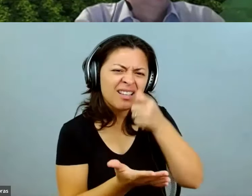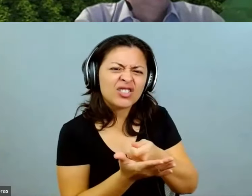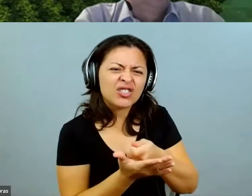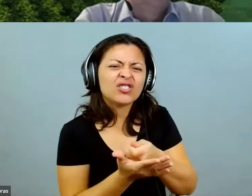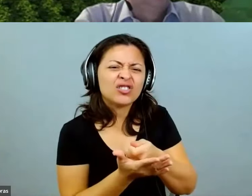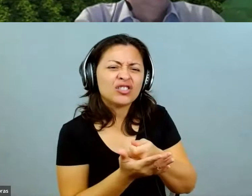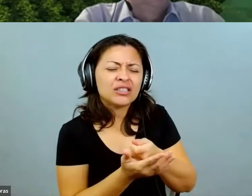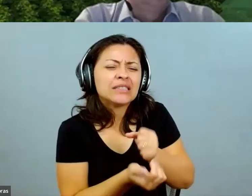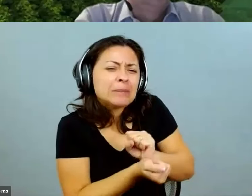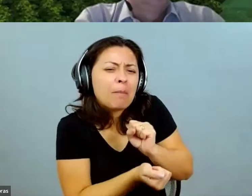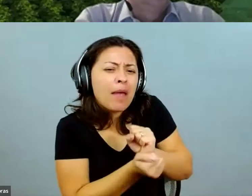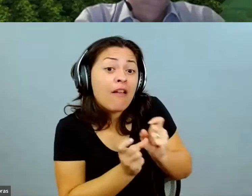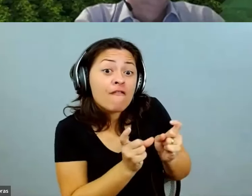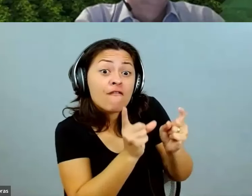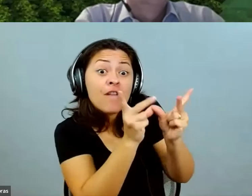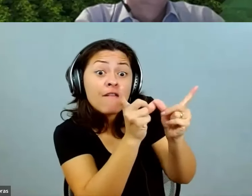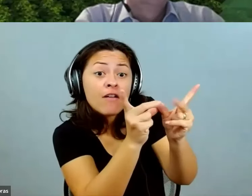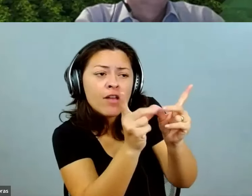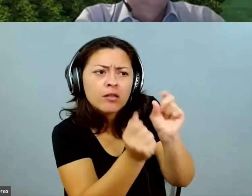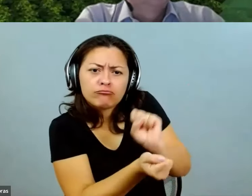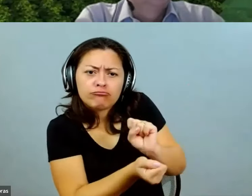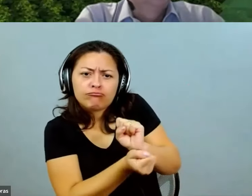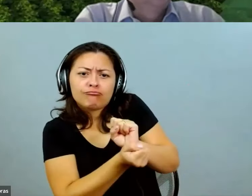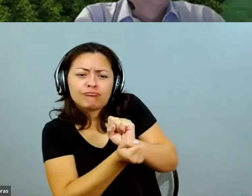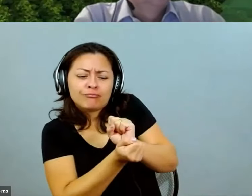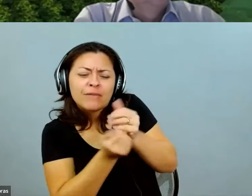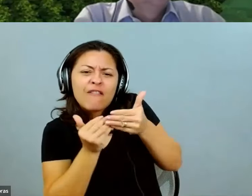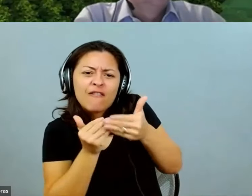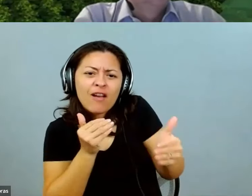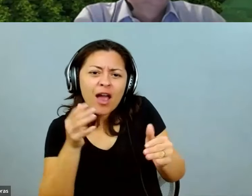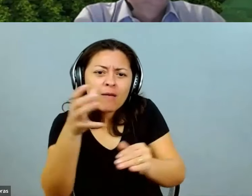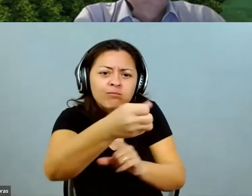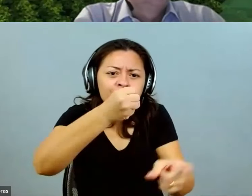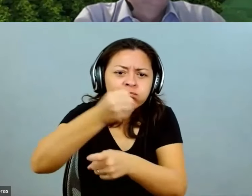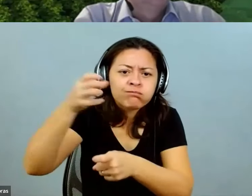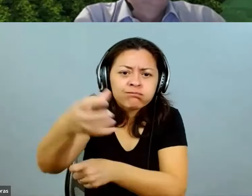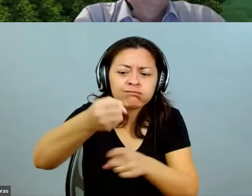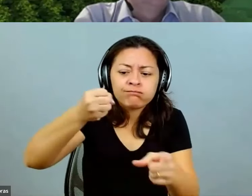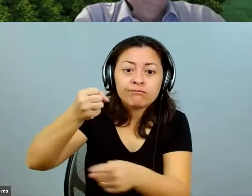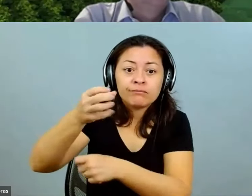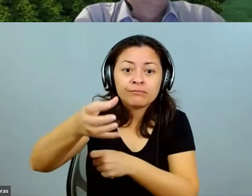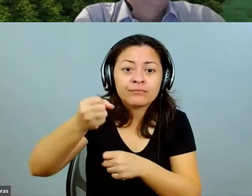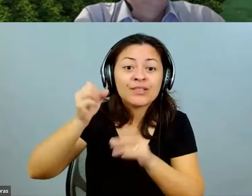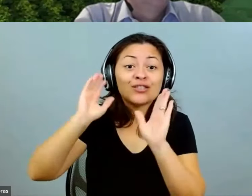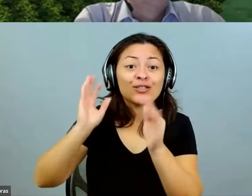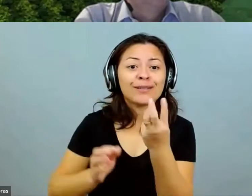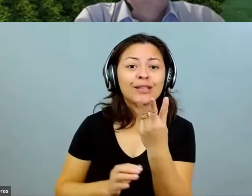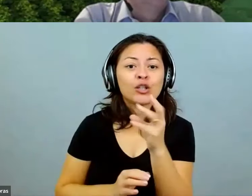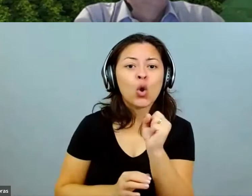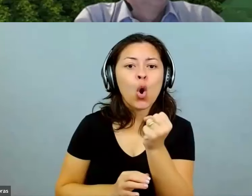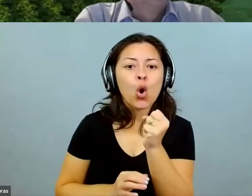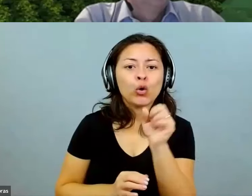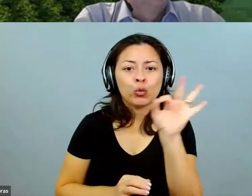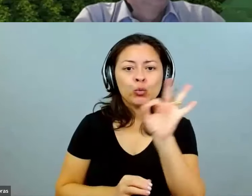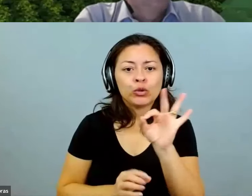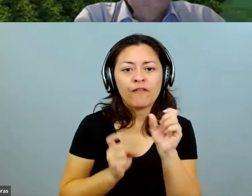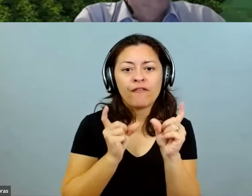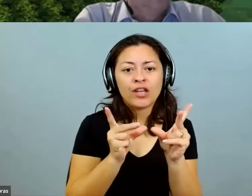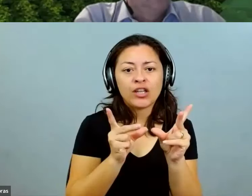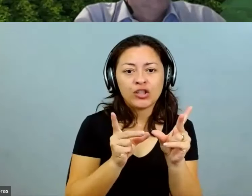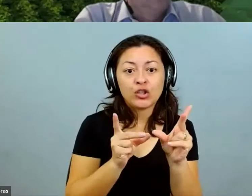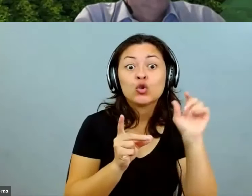a venda do restante do mío que tá que vai ser colhido agora estamos com 38% v endido dizer somente né deveria